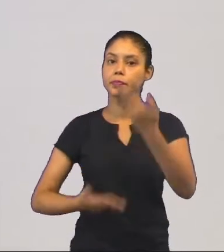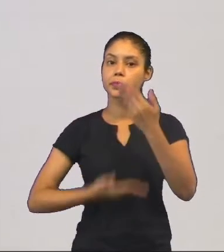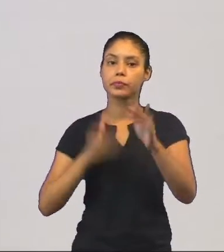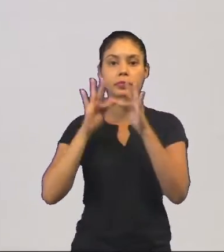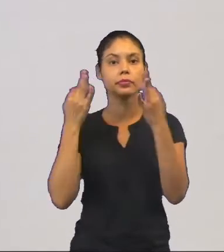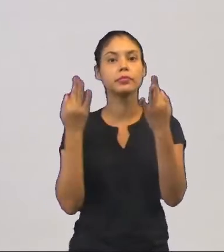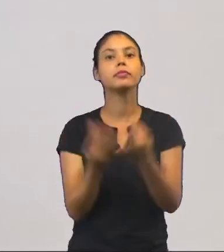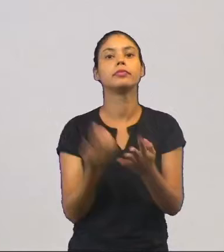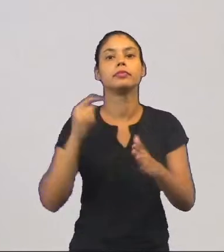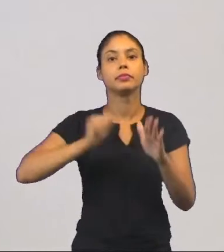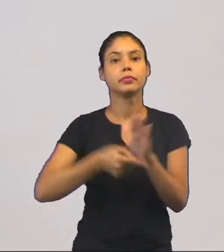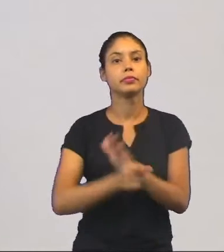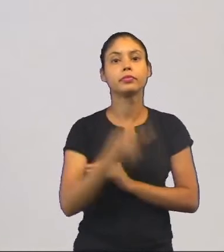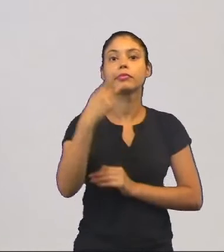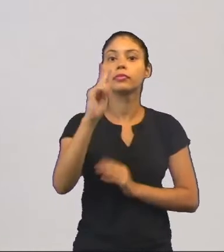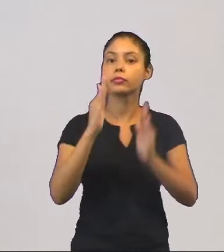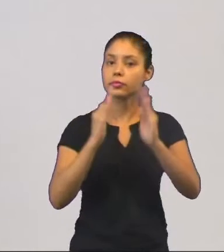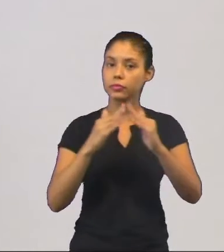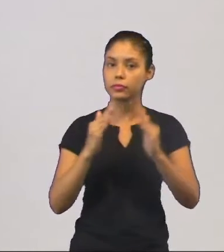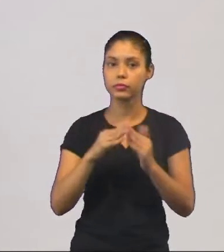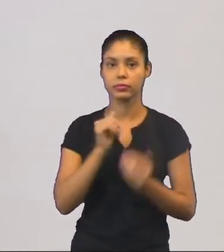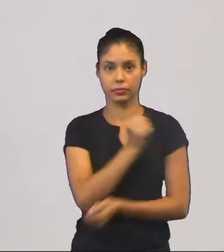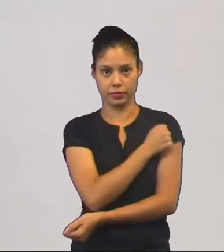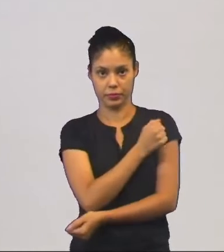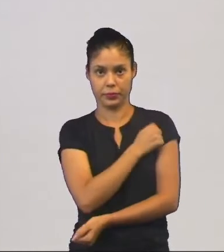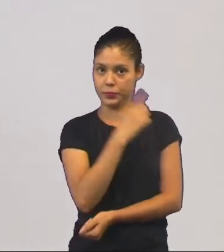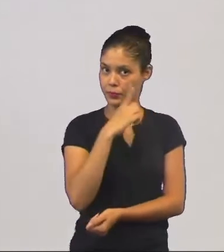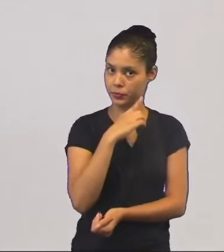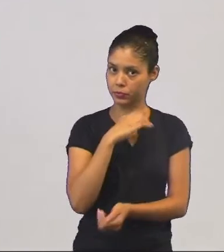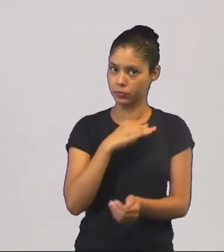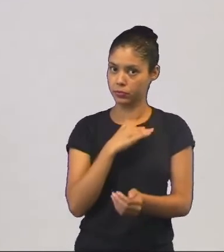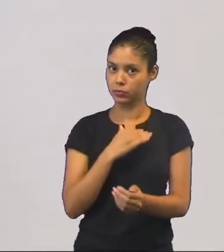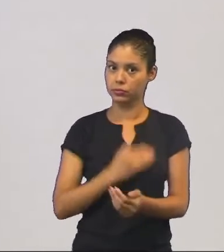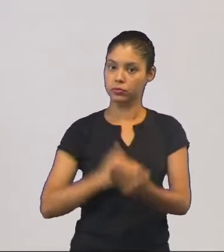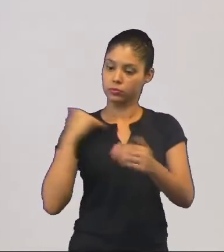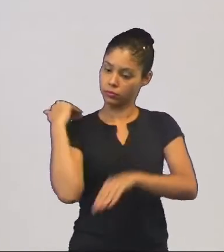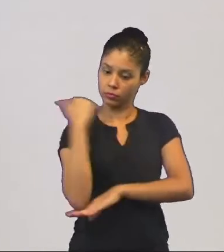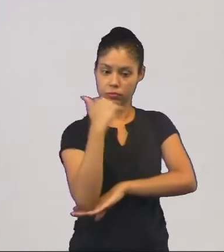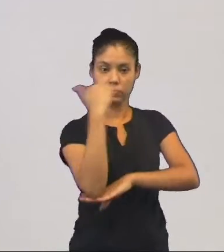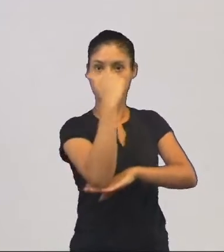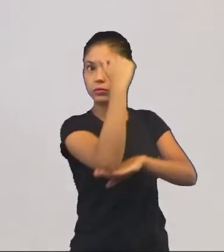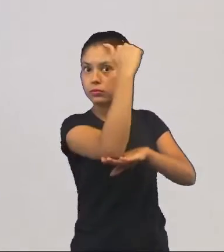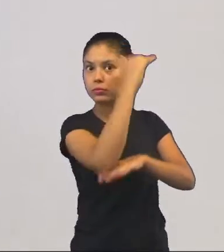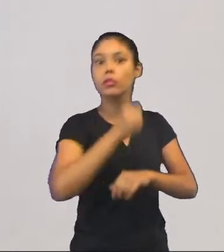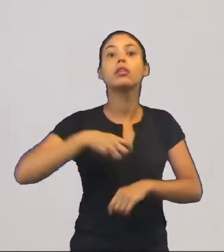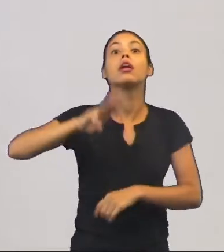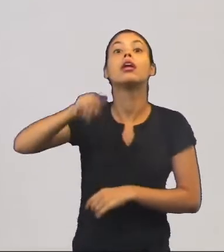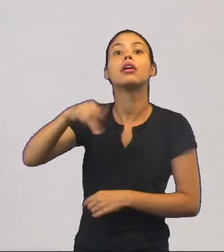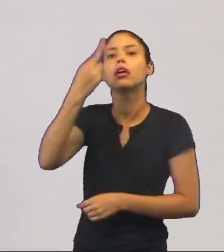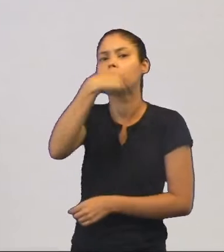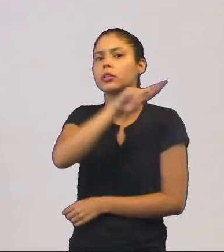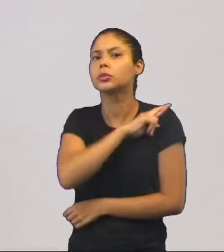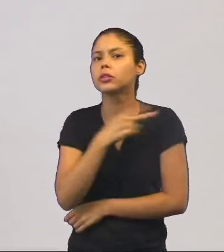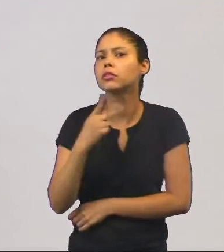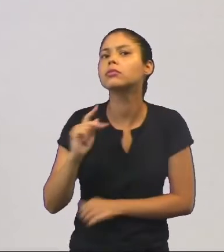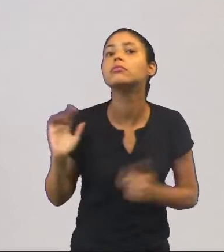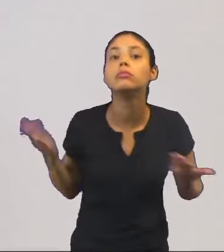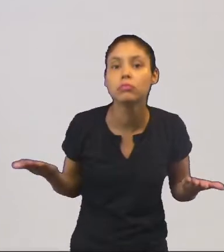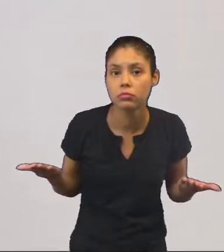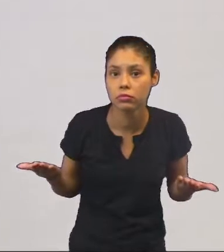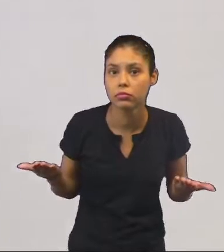relações familiares dentro da sua casa, aluno, existe uma hierarquia. Quem são os seus